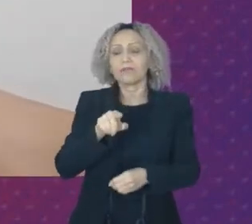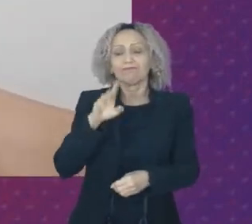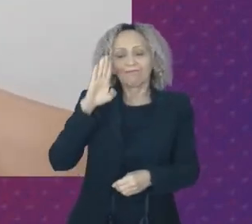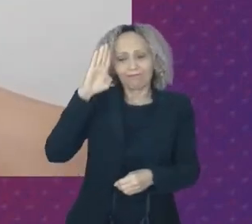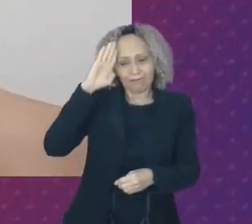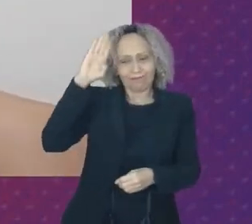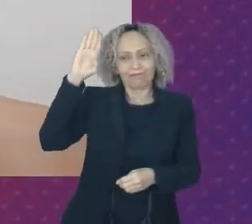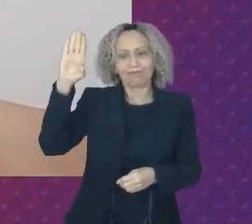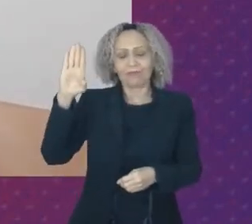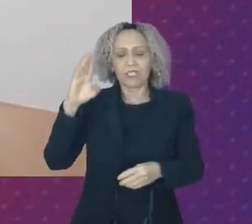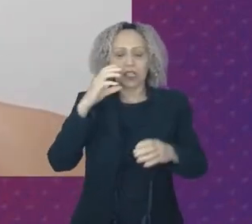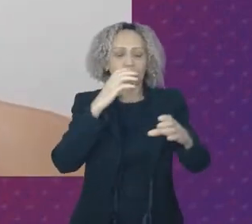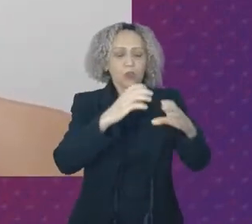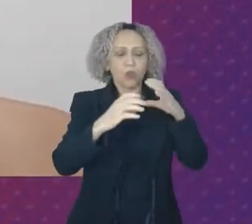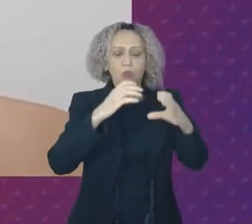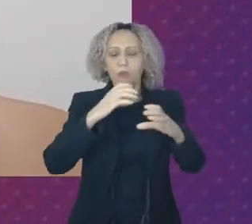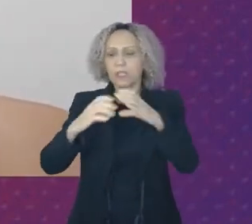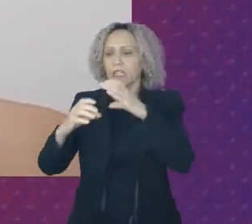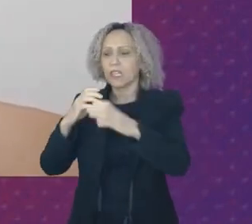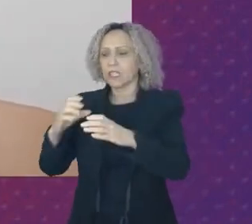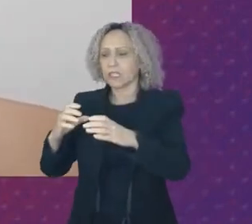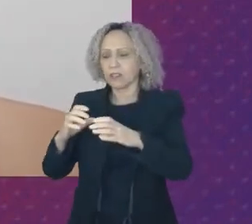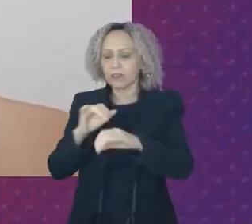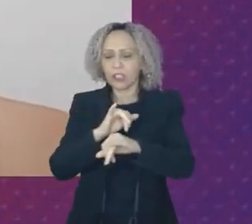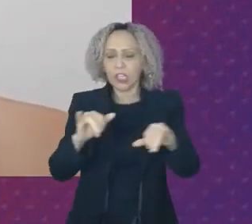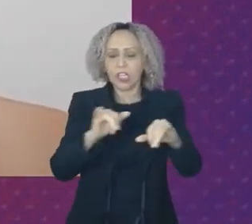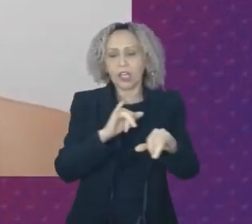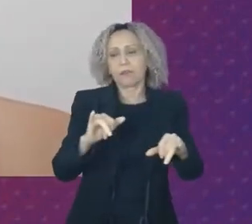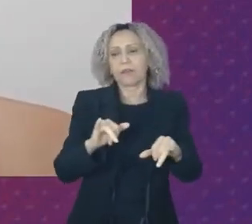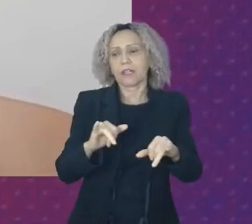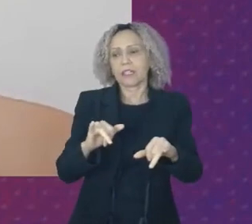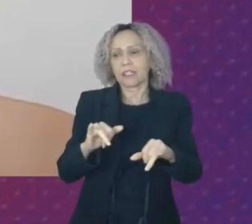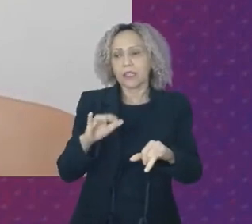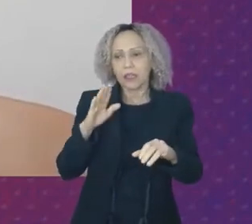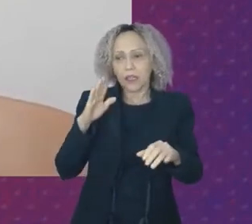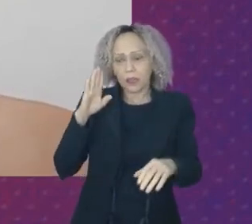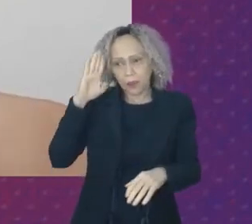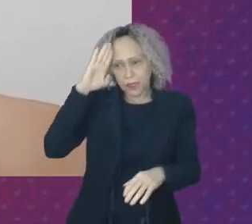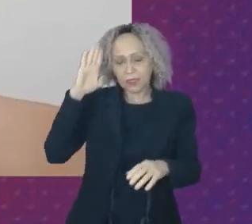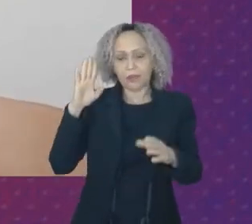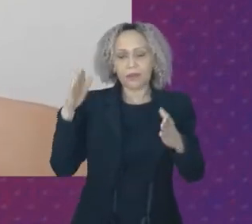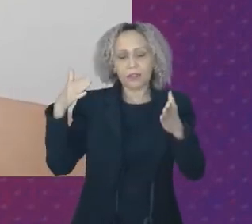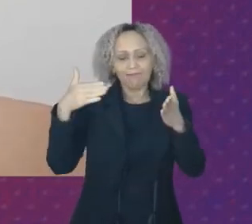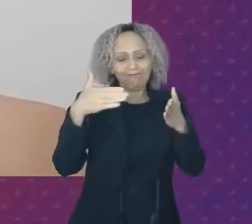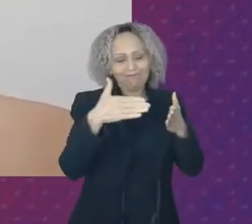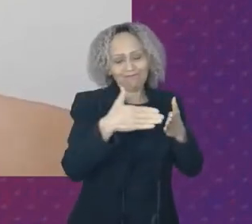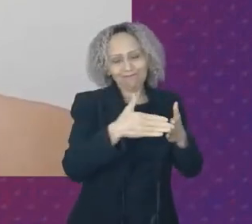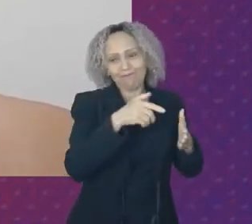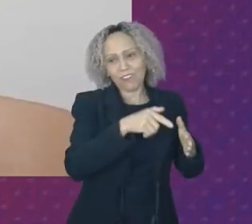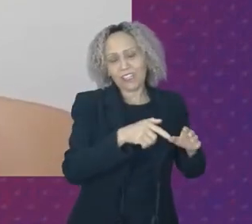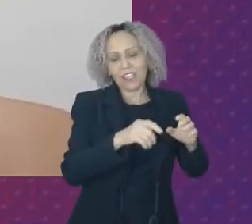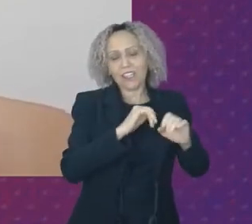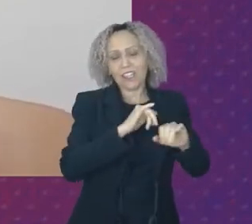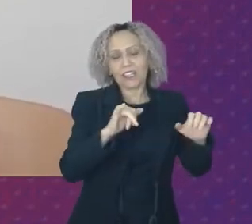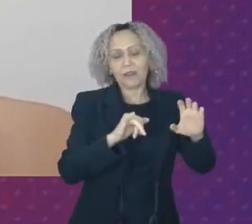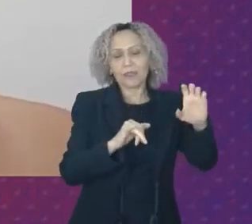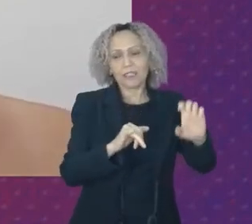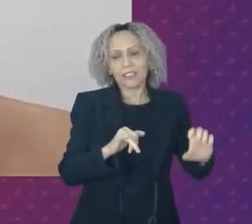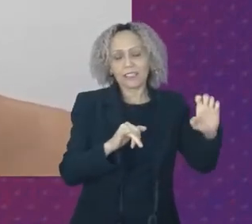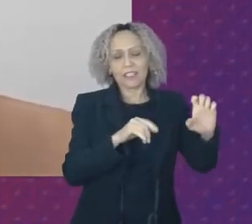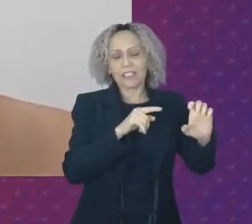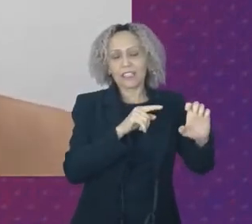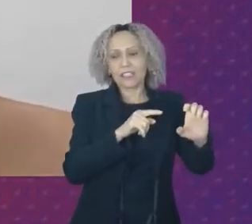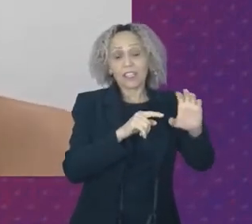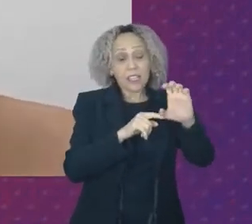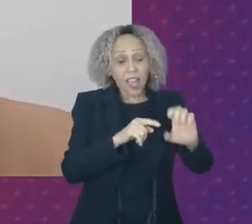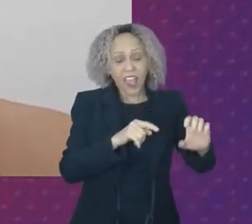várias comunicações de campanha política, principalmente as campanhas voltadas para a esquerda, porque são as campanhas que têm